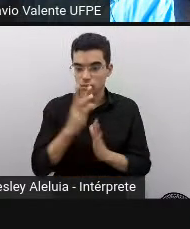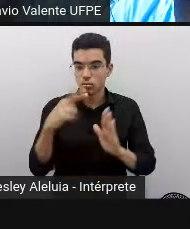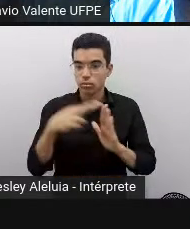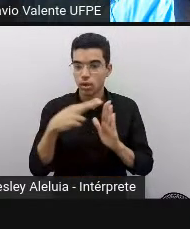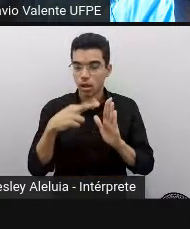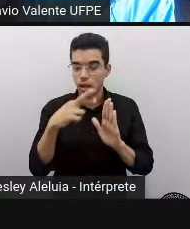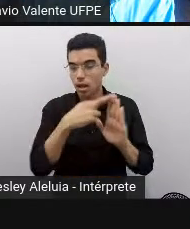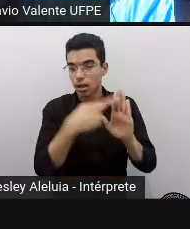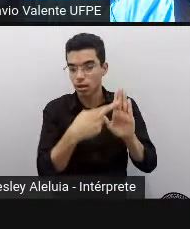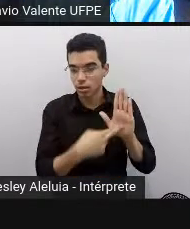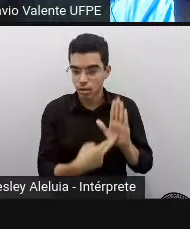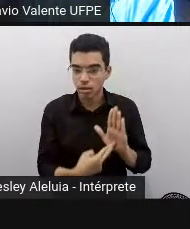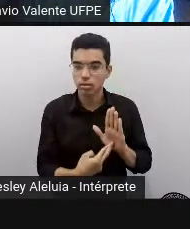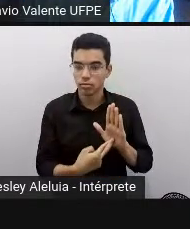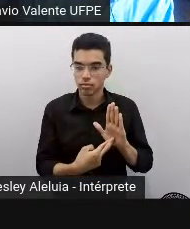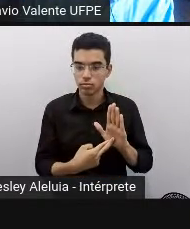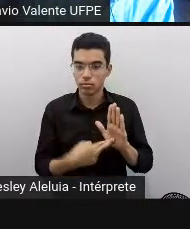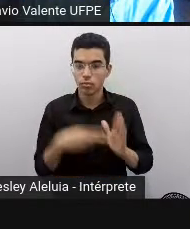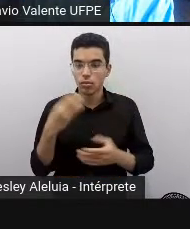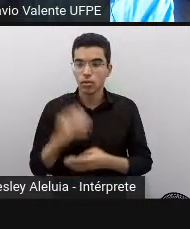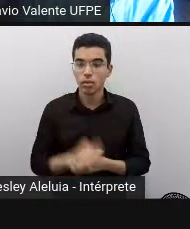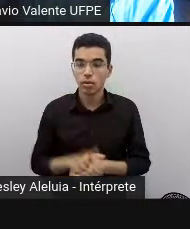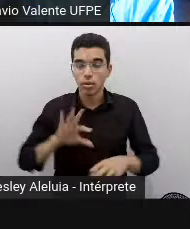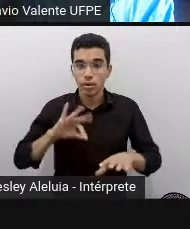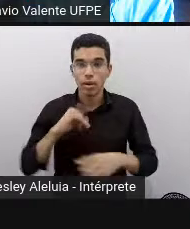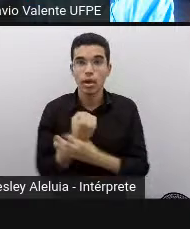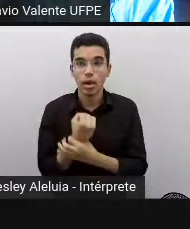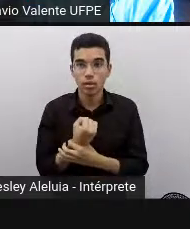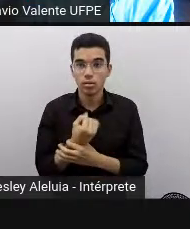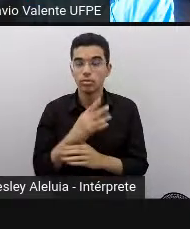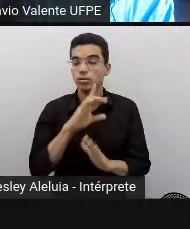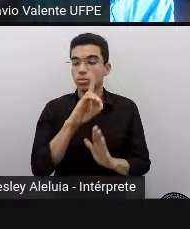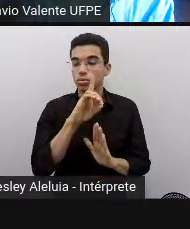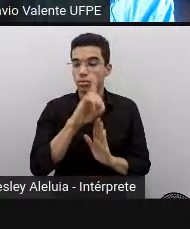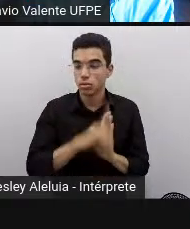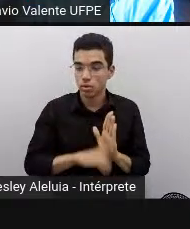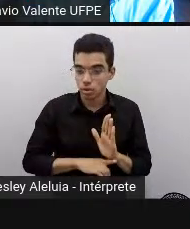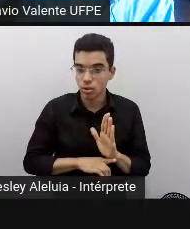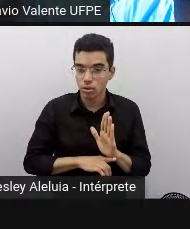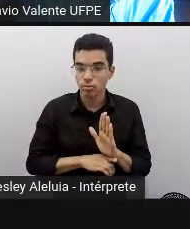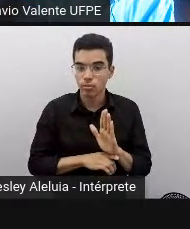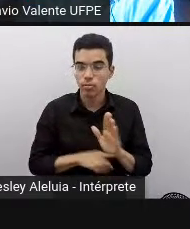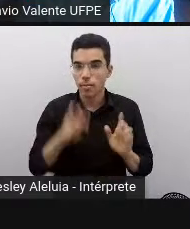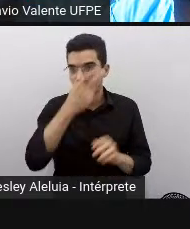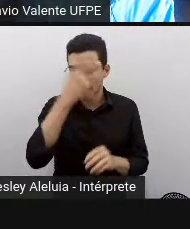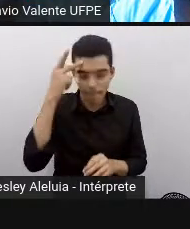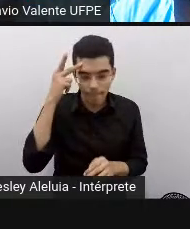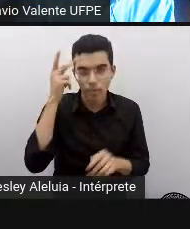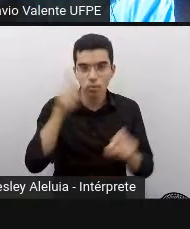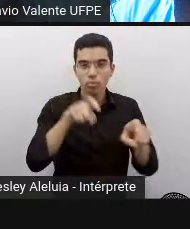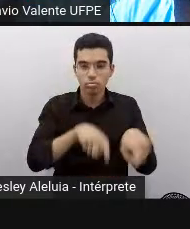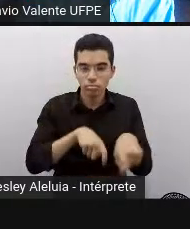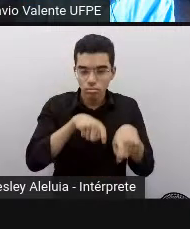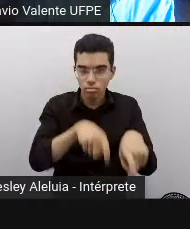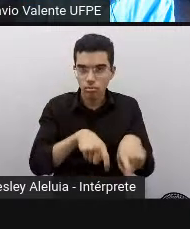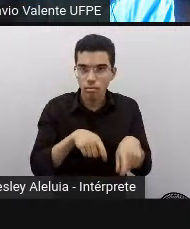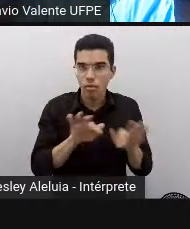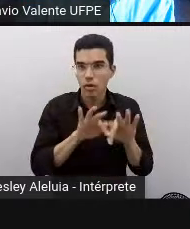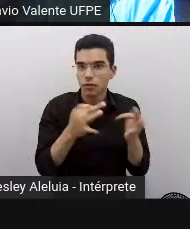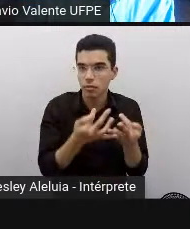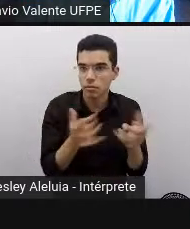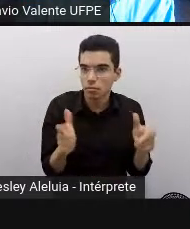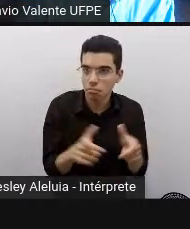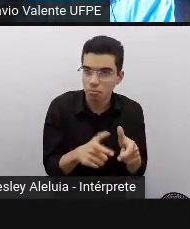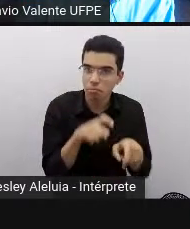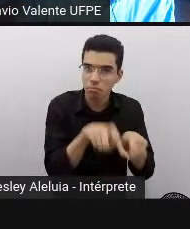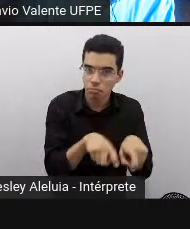florestais da FAO, que garantem o direito dos pequenos produtores que estão na terra a continuar